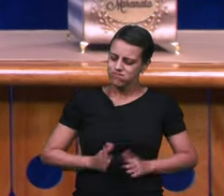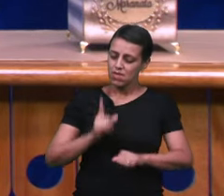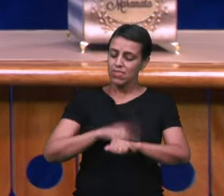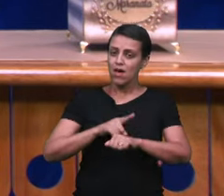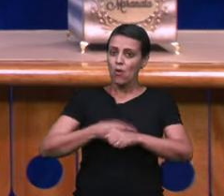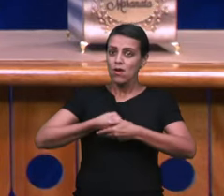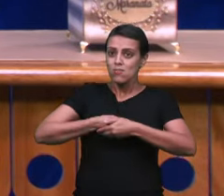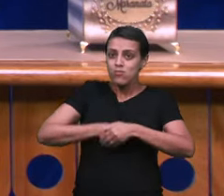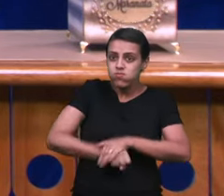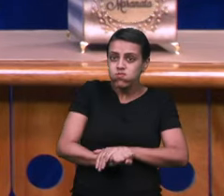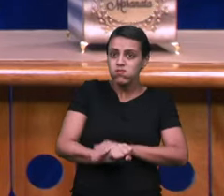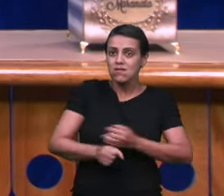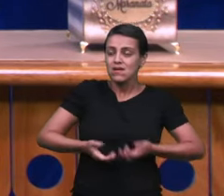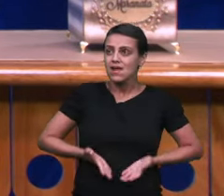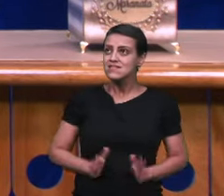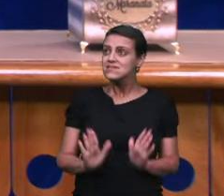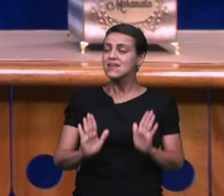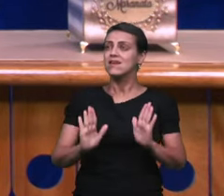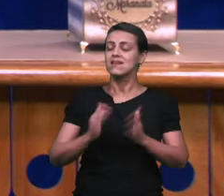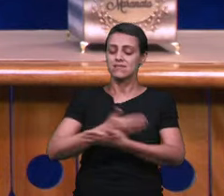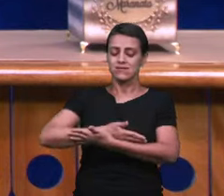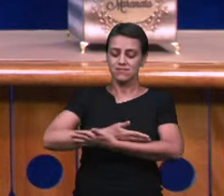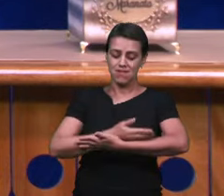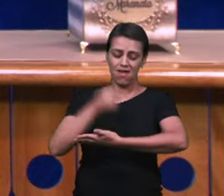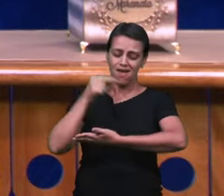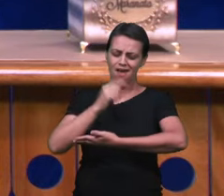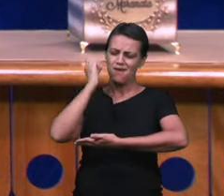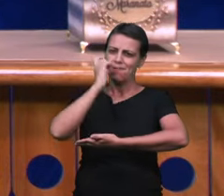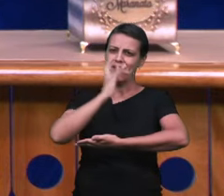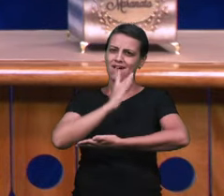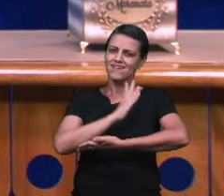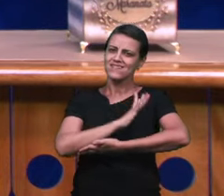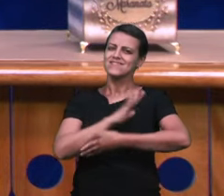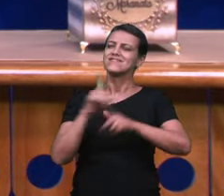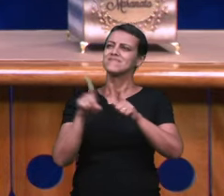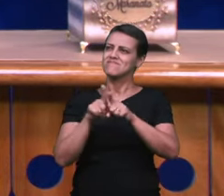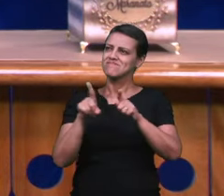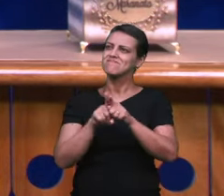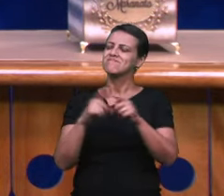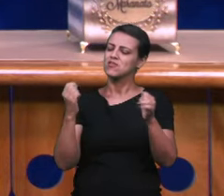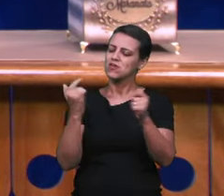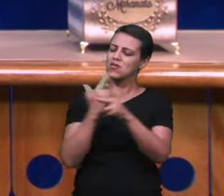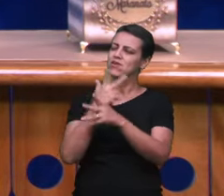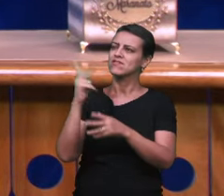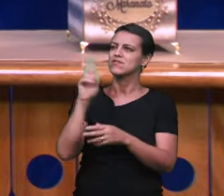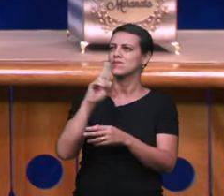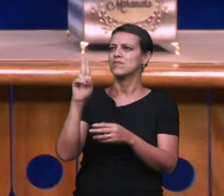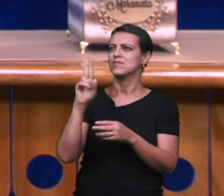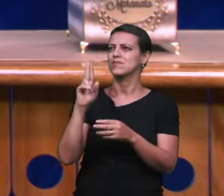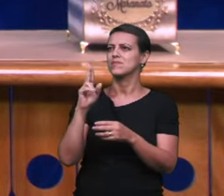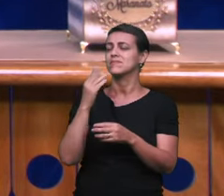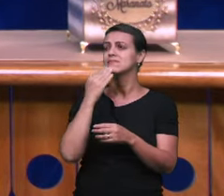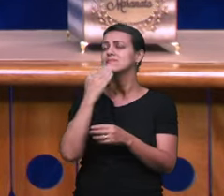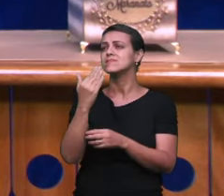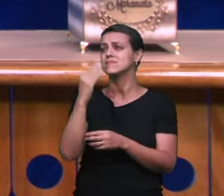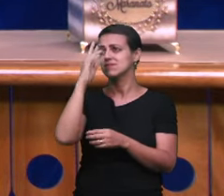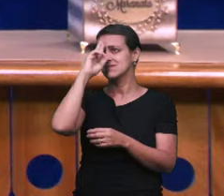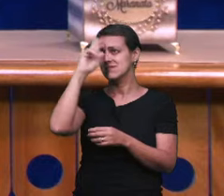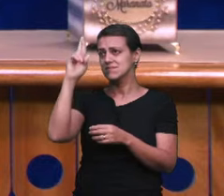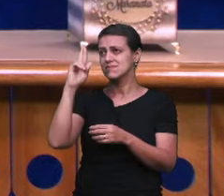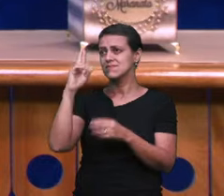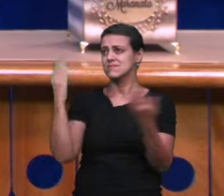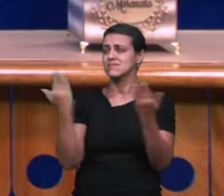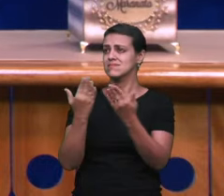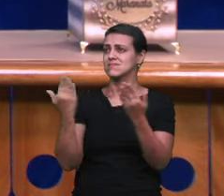mundo, Senhor, que possam ser motivo de alegria, de bênção, de glorificação ao Teu nome nos seus lares. Pedimos também que Tu recebas no